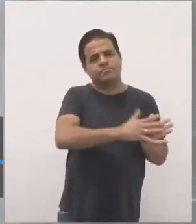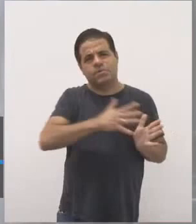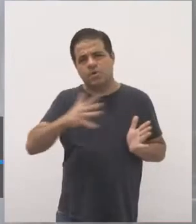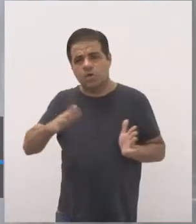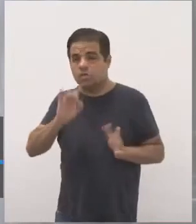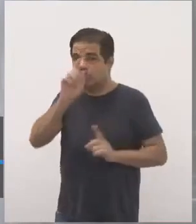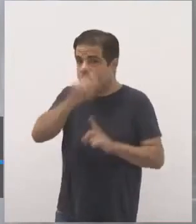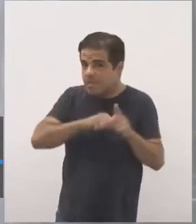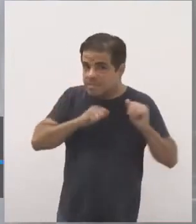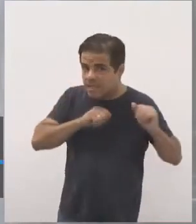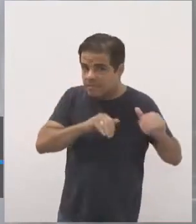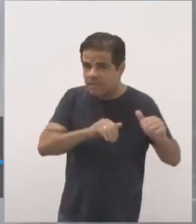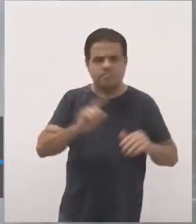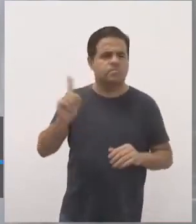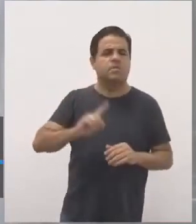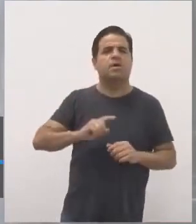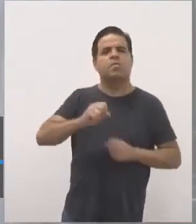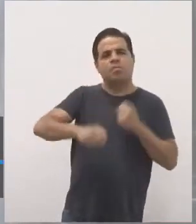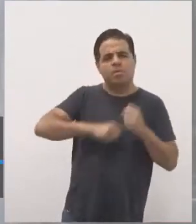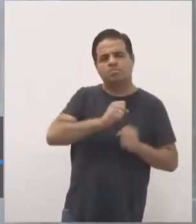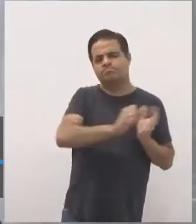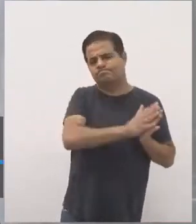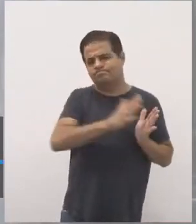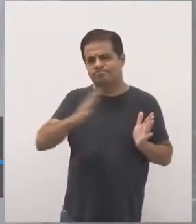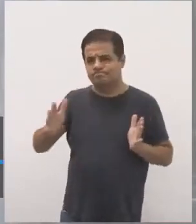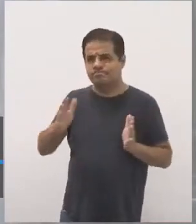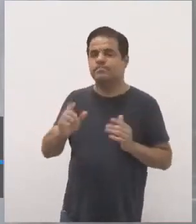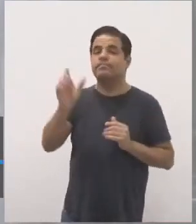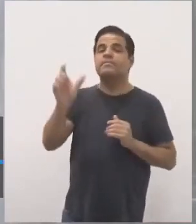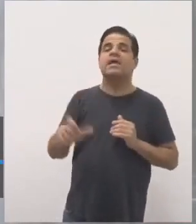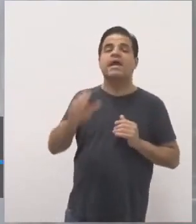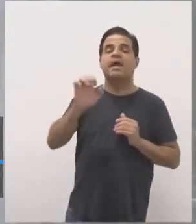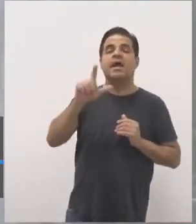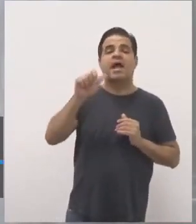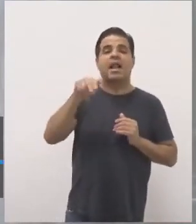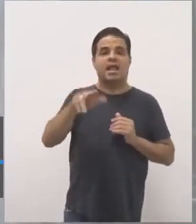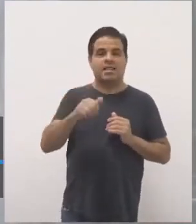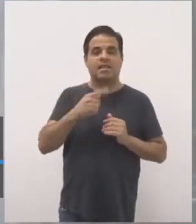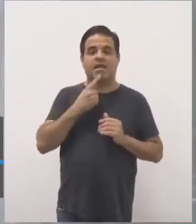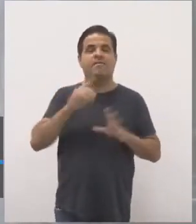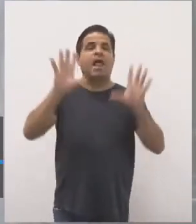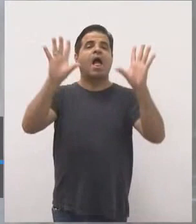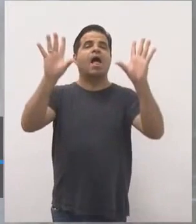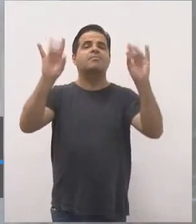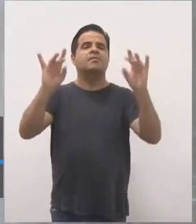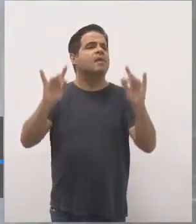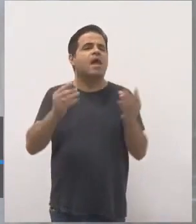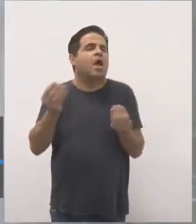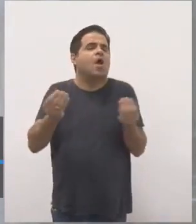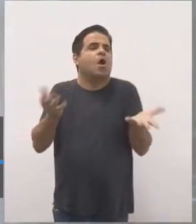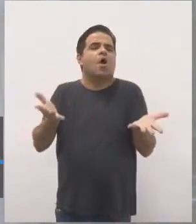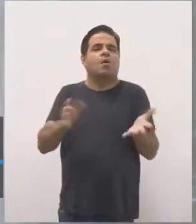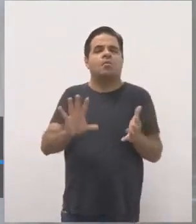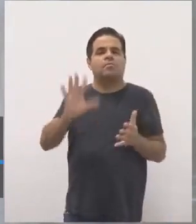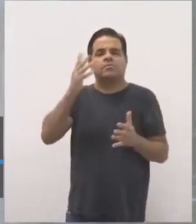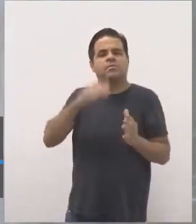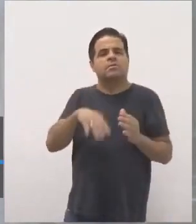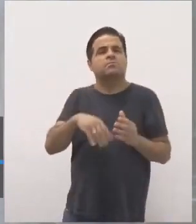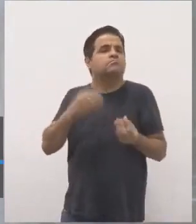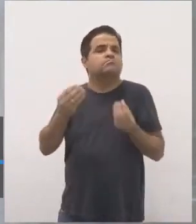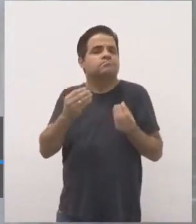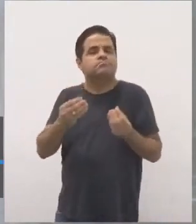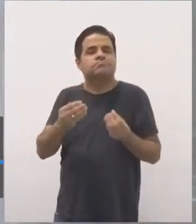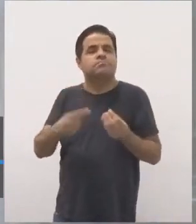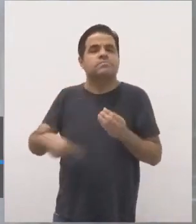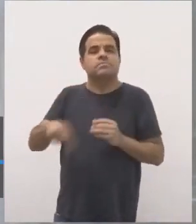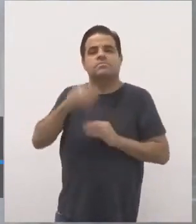de setembro. Ilana, eu passo a palavra, então, para você poder detalhar aí como é que vai ser, melhor como ficou